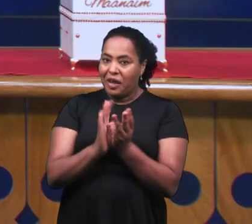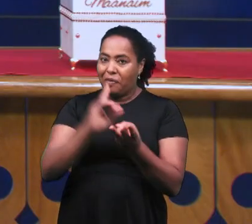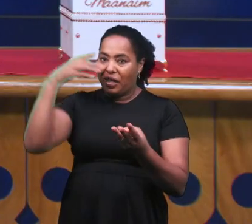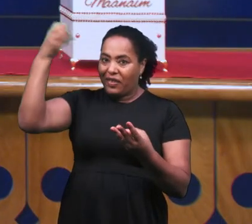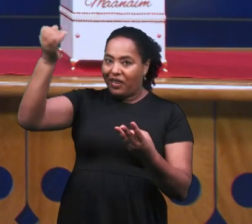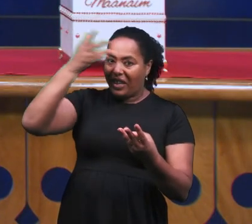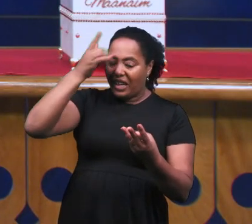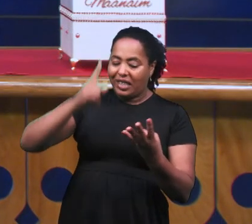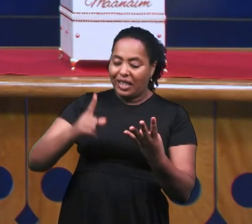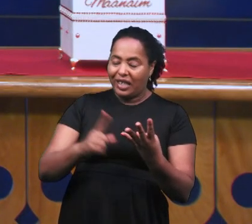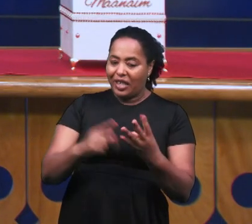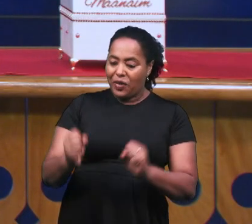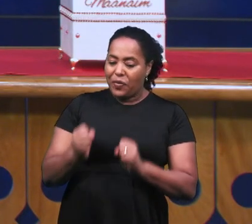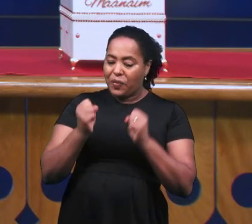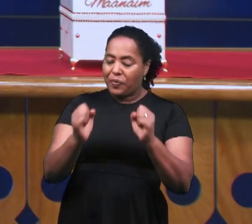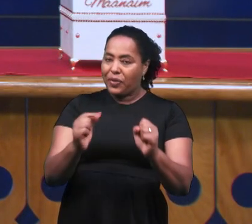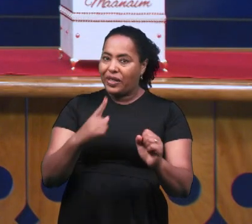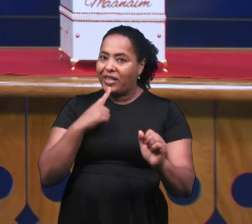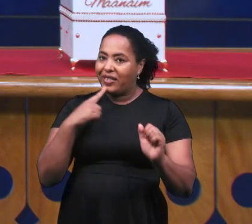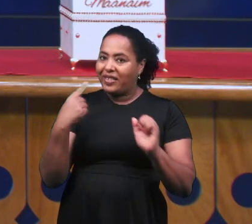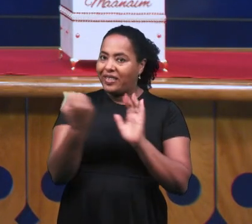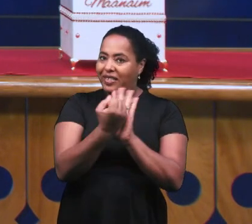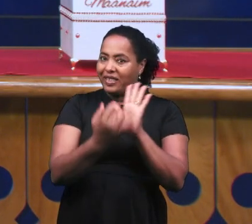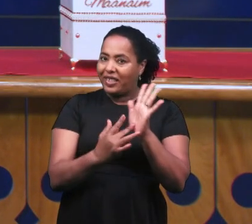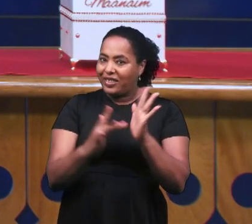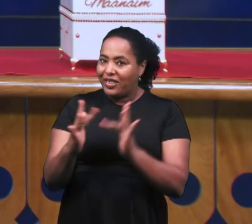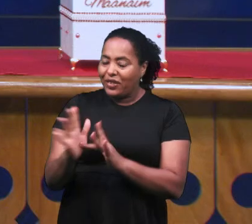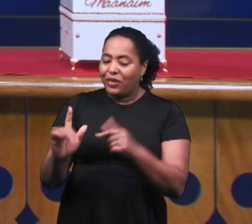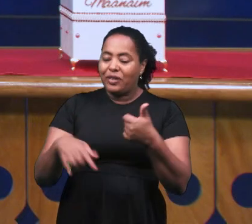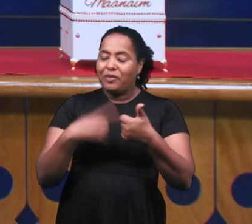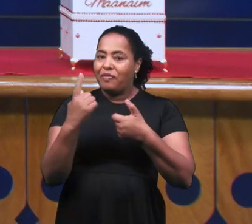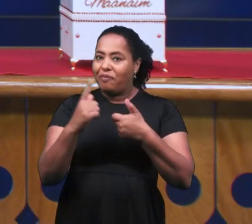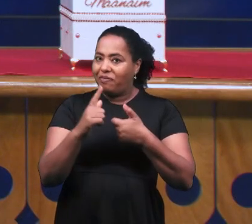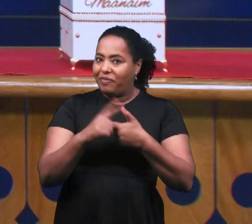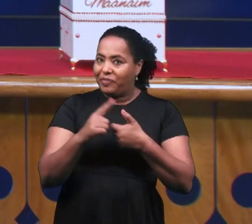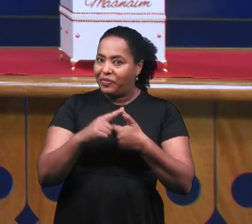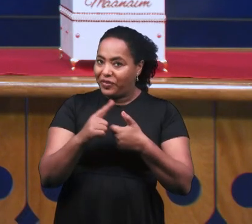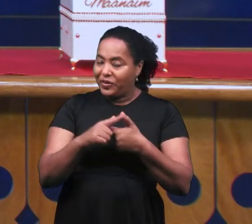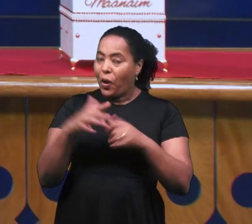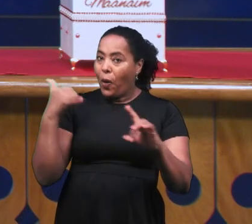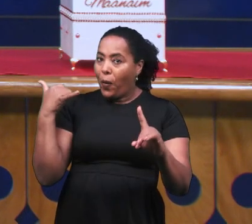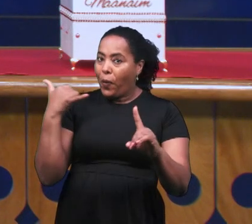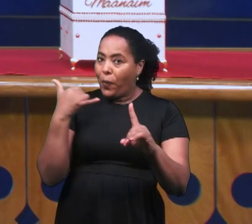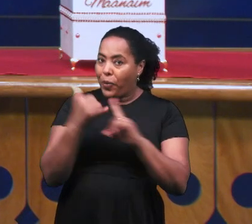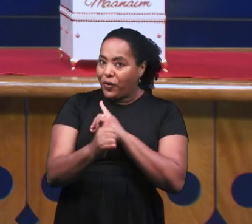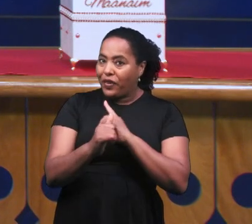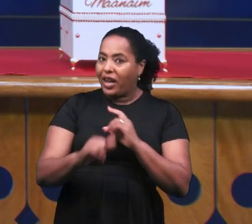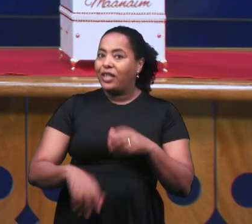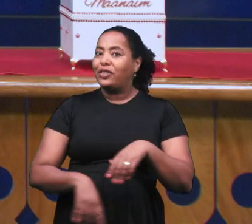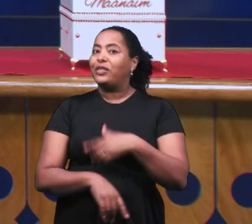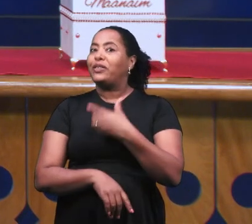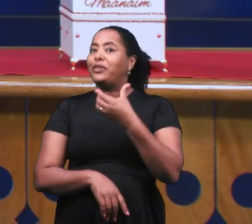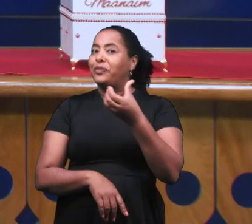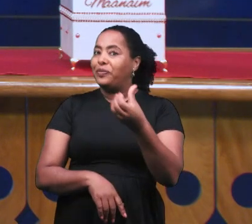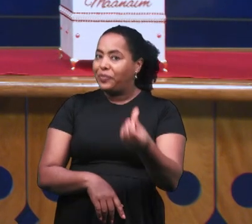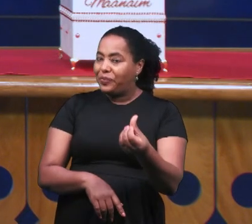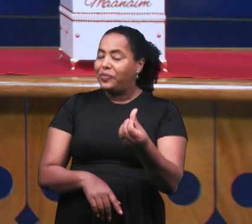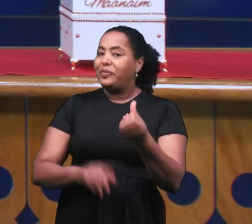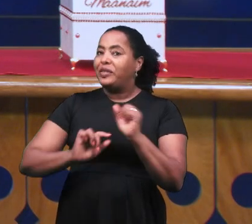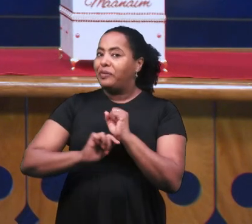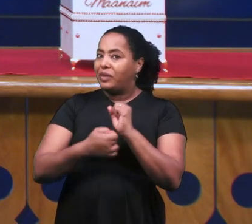Jesus, o que é o profético, os mistérios. É isso que você está ouvindo pregar?